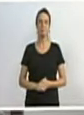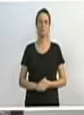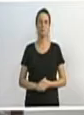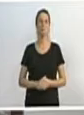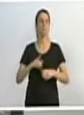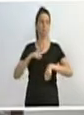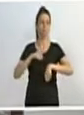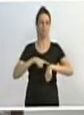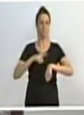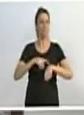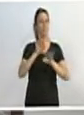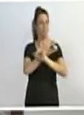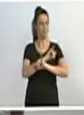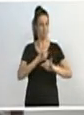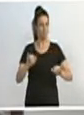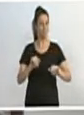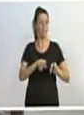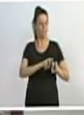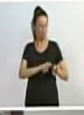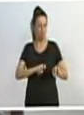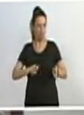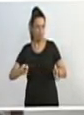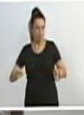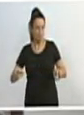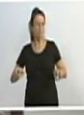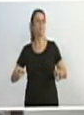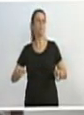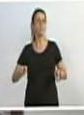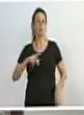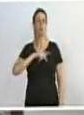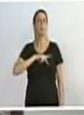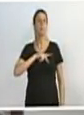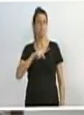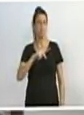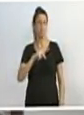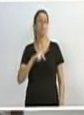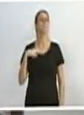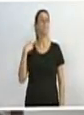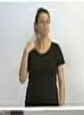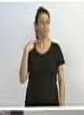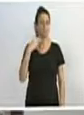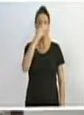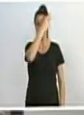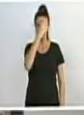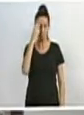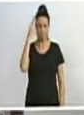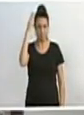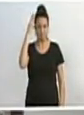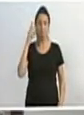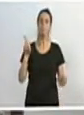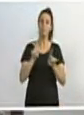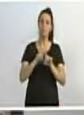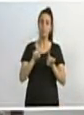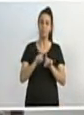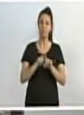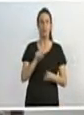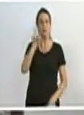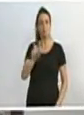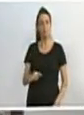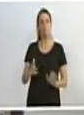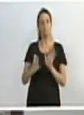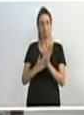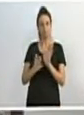Nesse momento, anunciamos a composição da mesa diretora, o presidente vereador Mário Hildebrand e o proponente desta